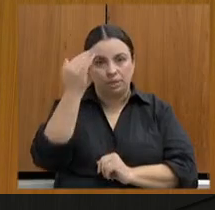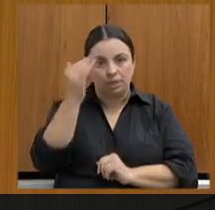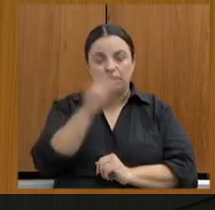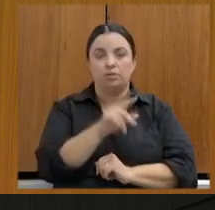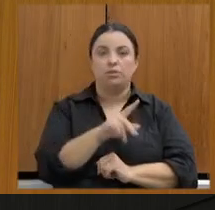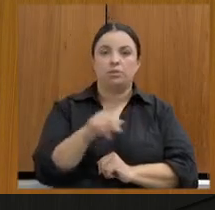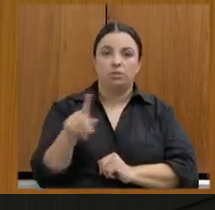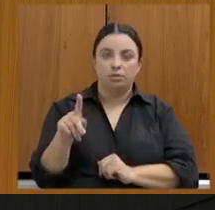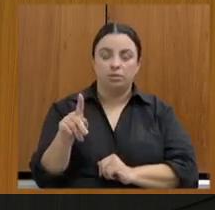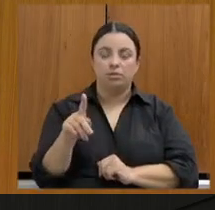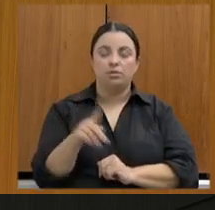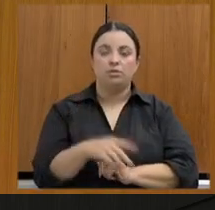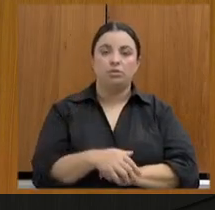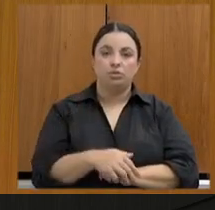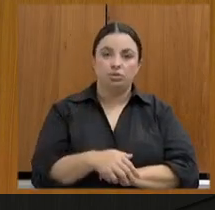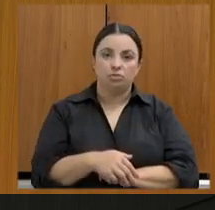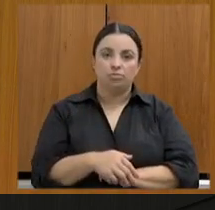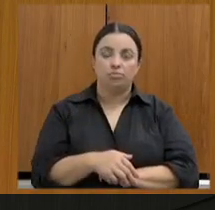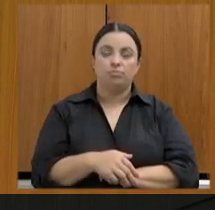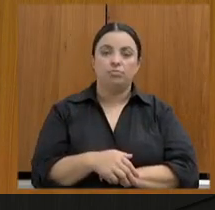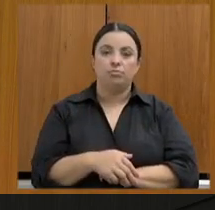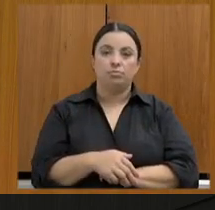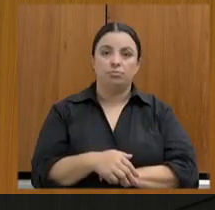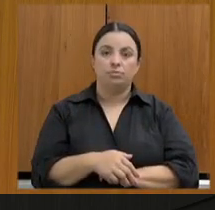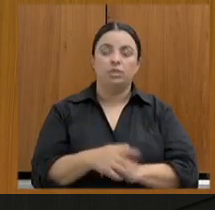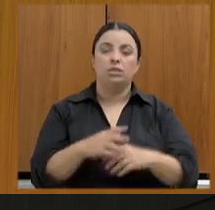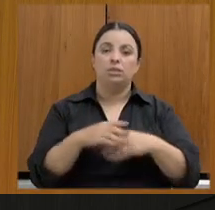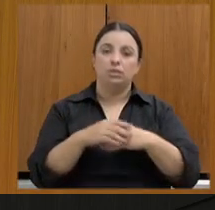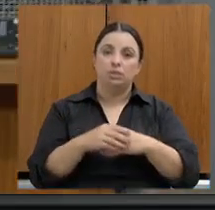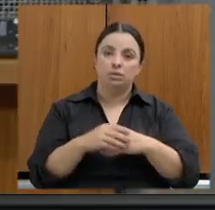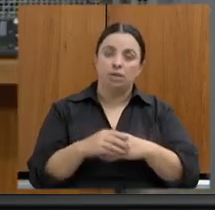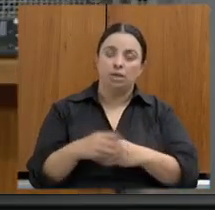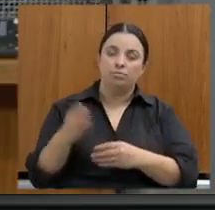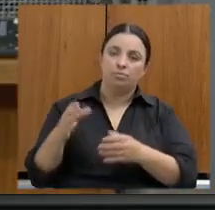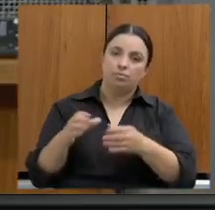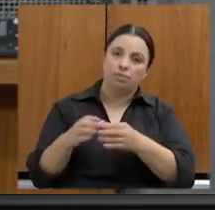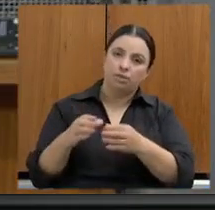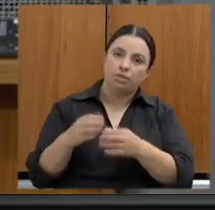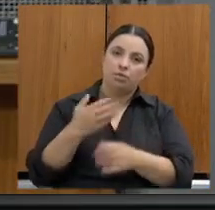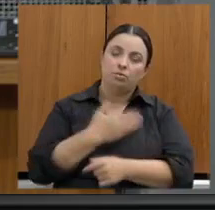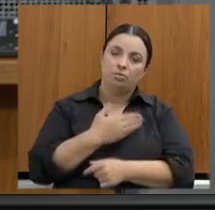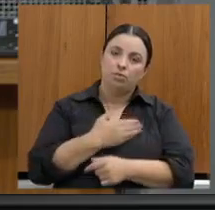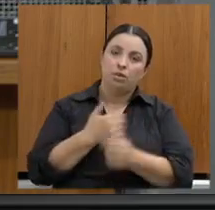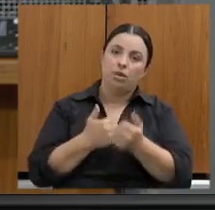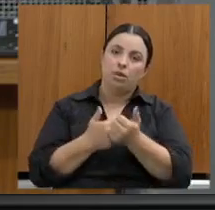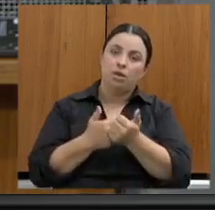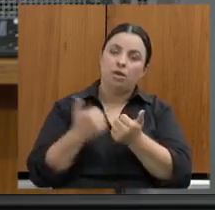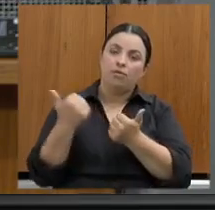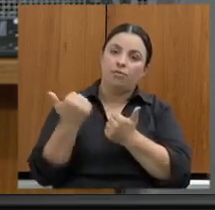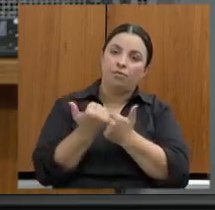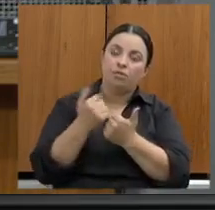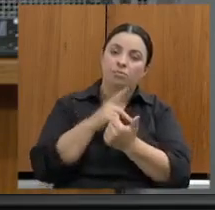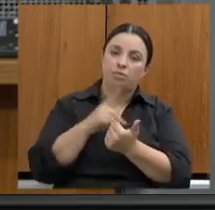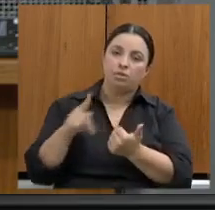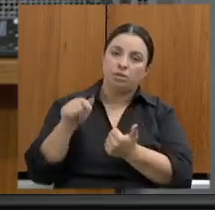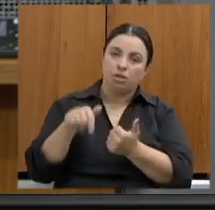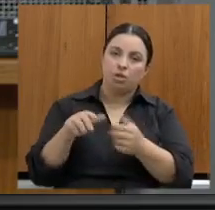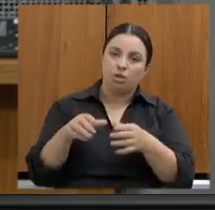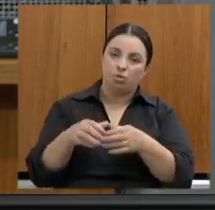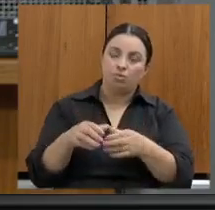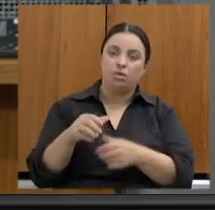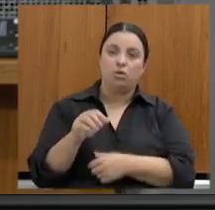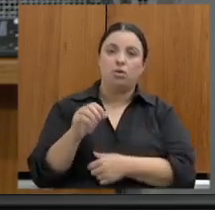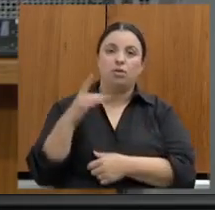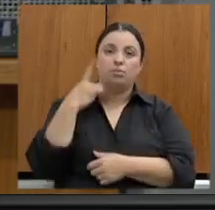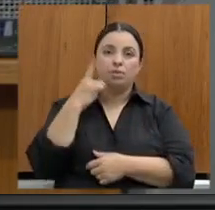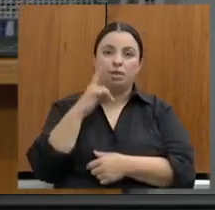Presidente só da minha colega na comissão aqui a vice presidente dessa comissão e flagado Sheila